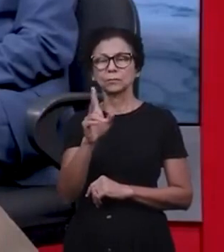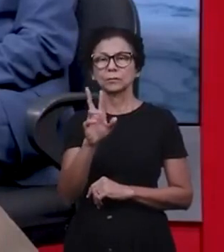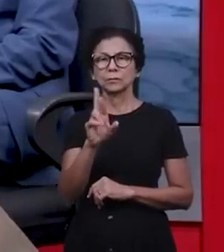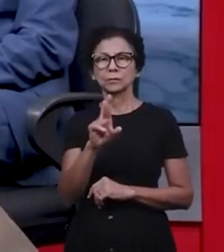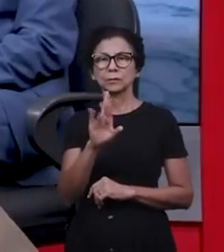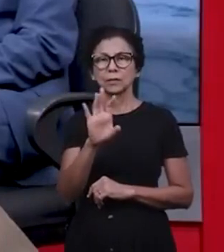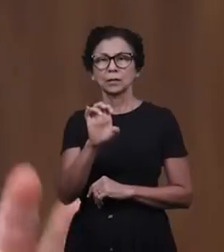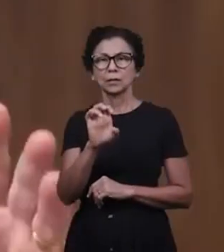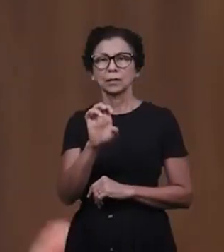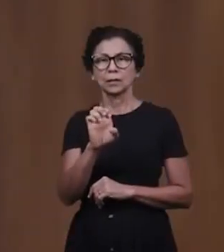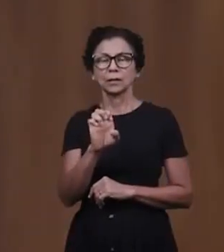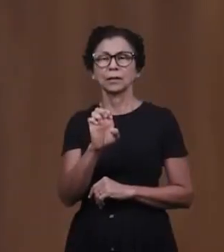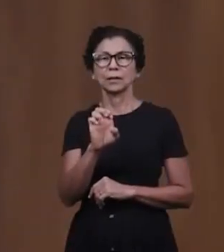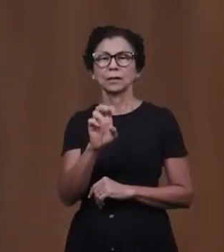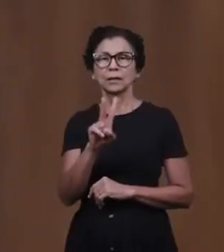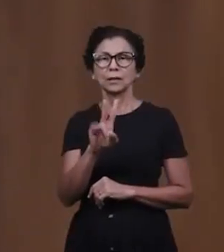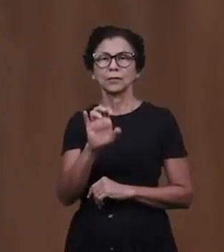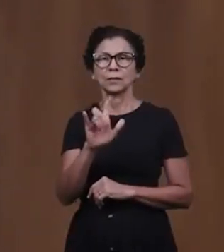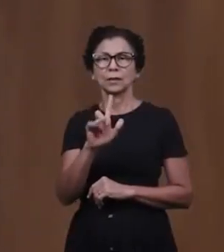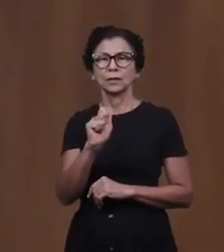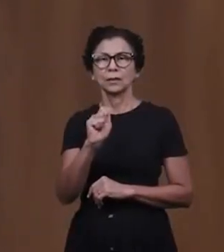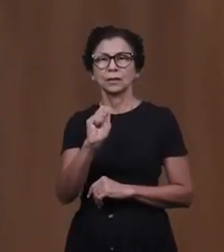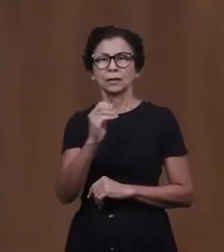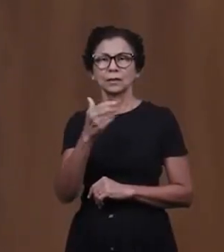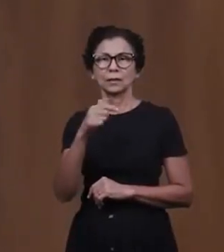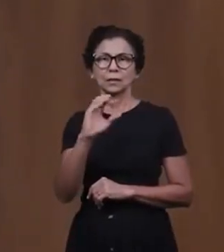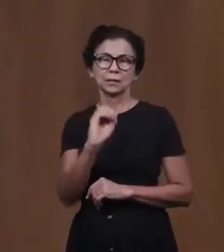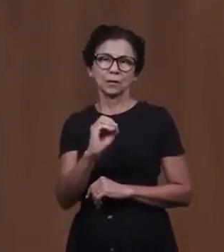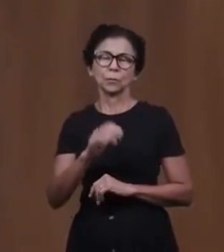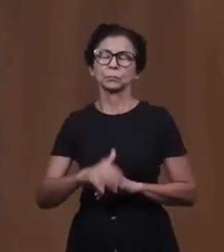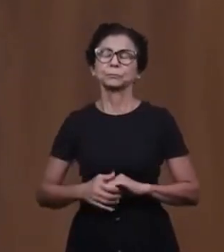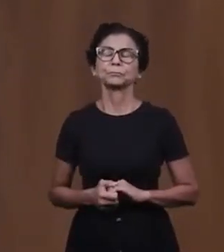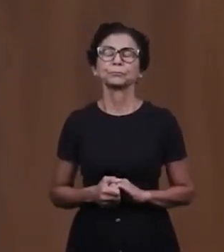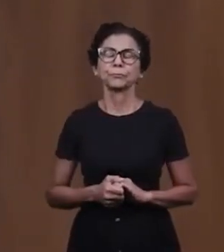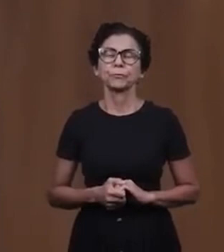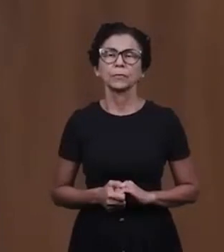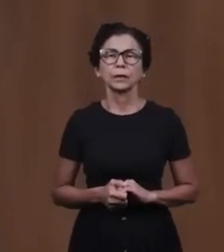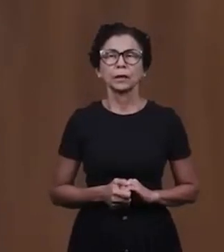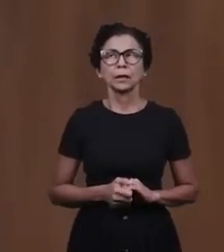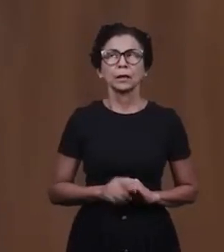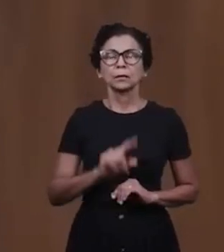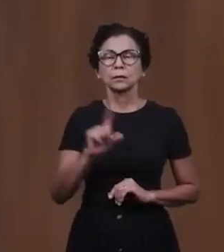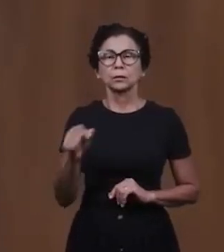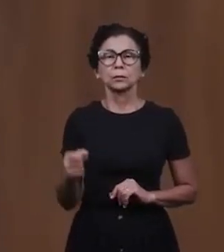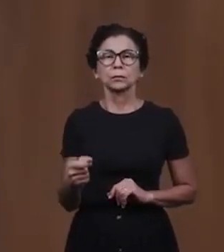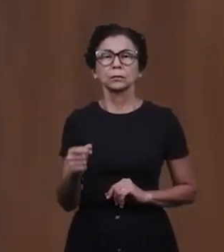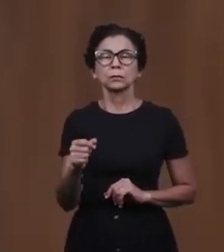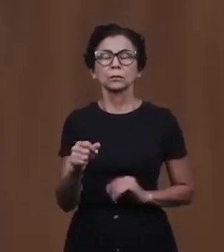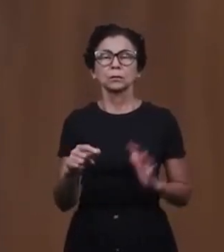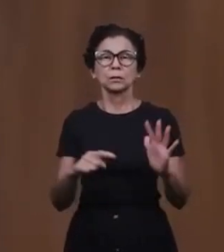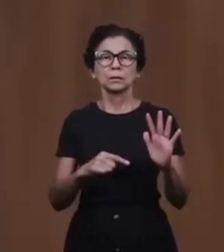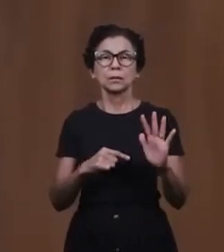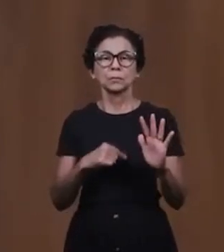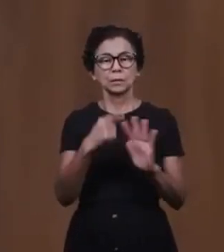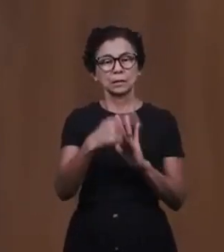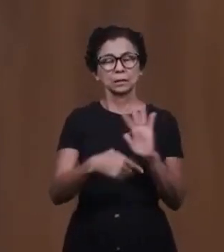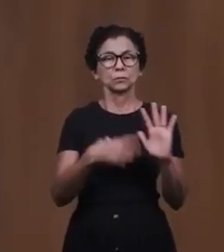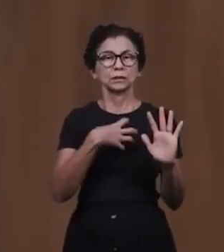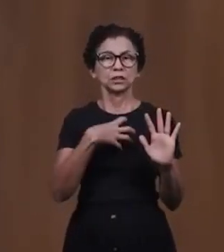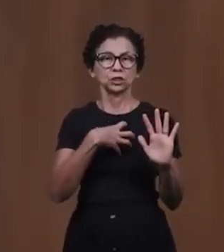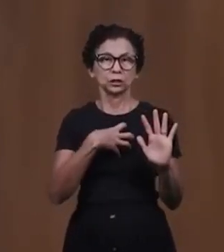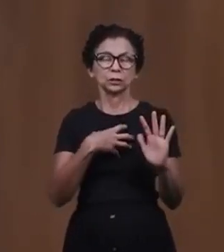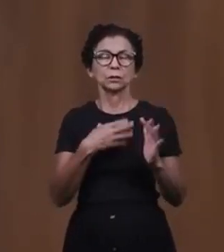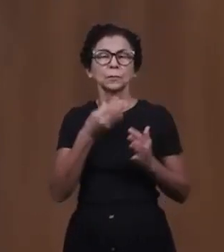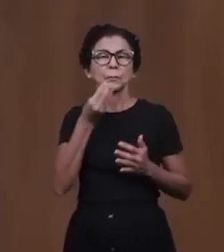visão, olfato, tato, mas quando você fala de revelação, é alguma coisa que está